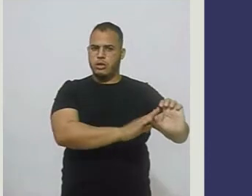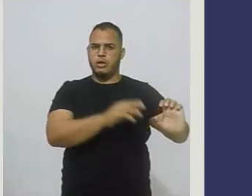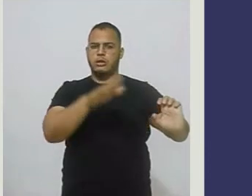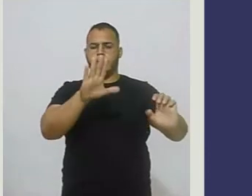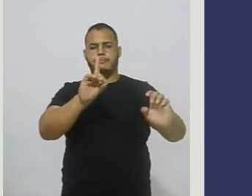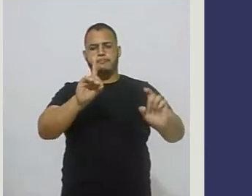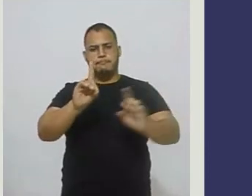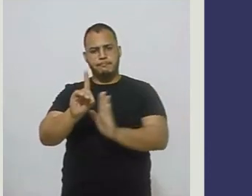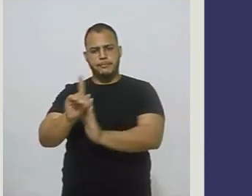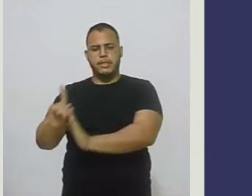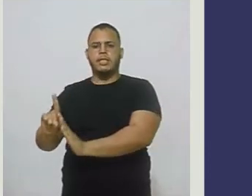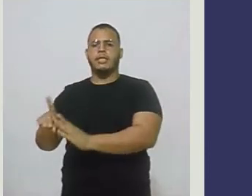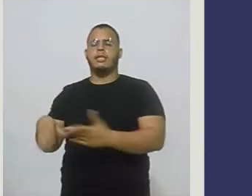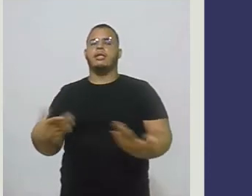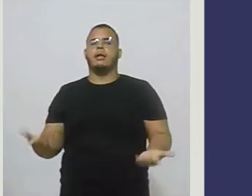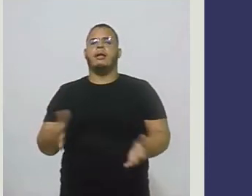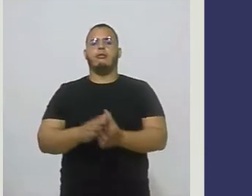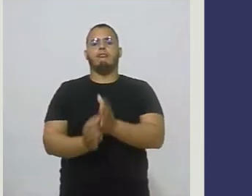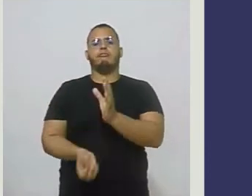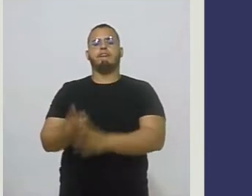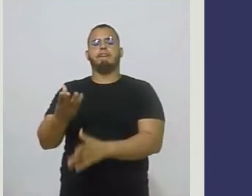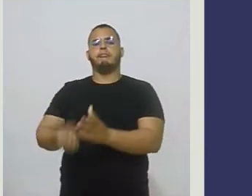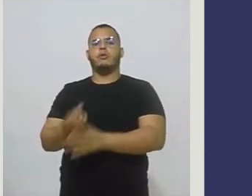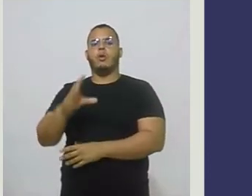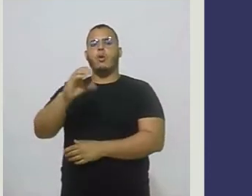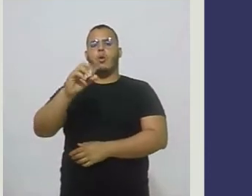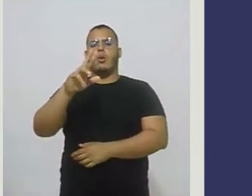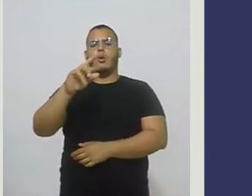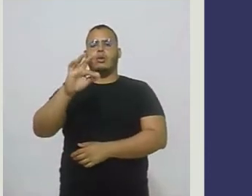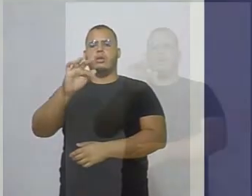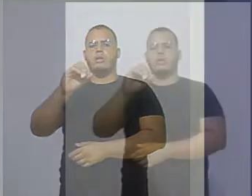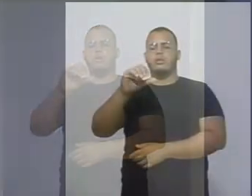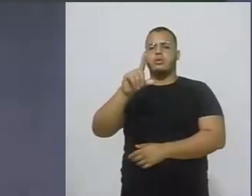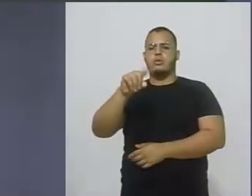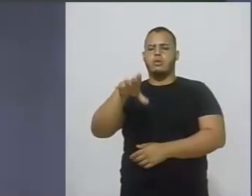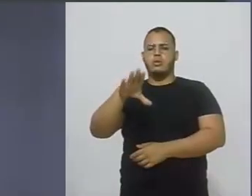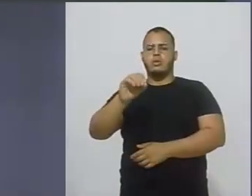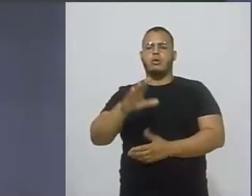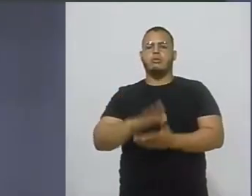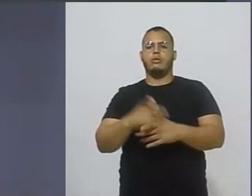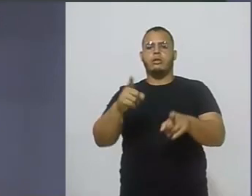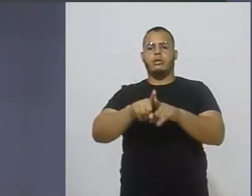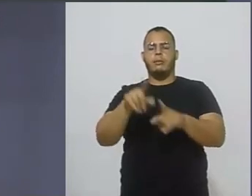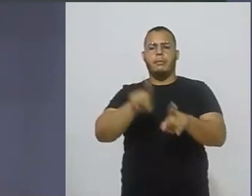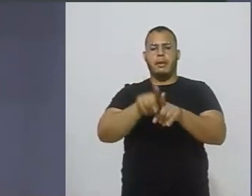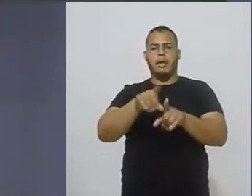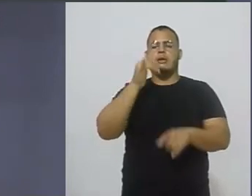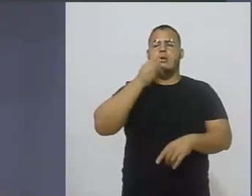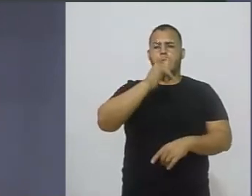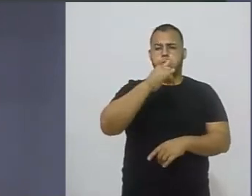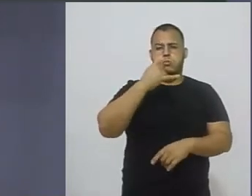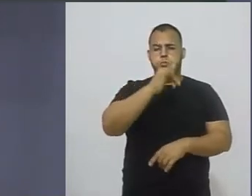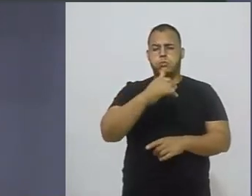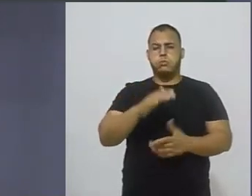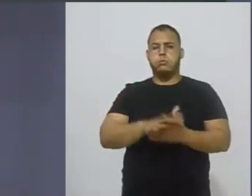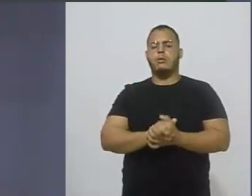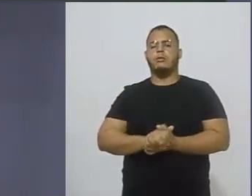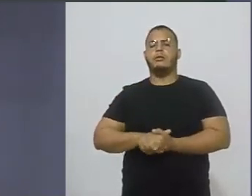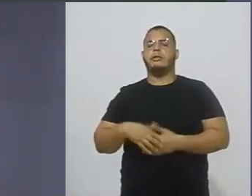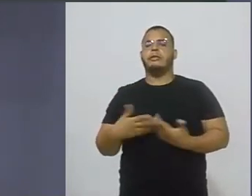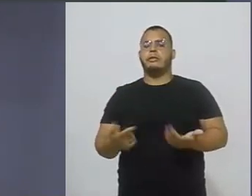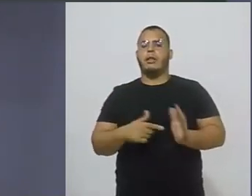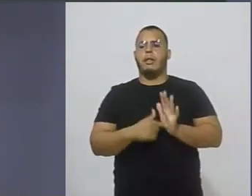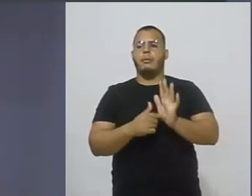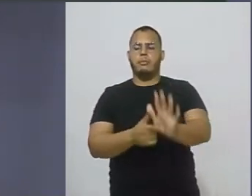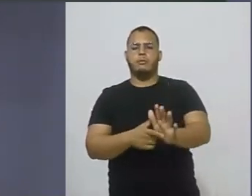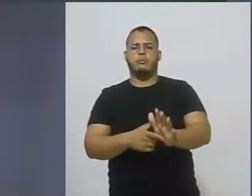suprarrenais. Produzem os hormônios cortisol, adrenalina e noradrenalina. O cortisol, ele prepara o organismo para situações